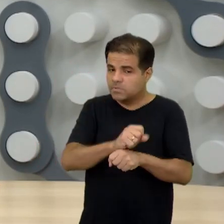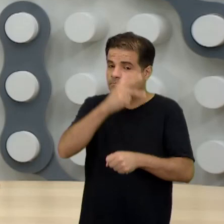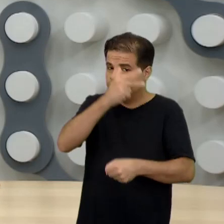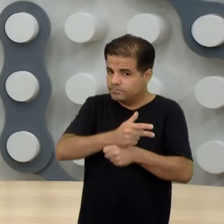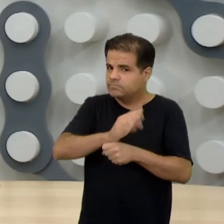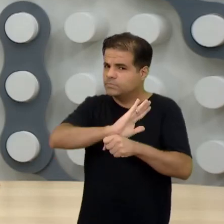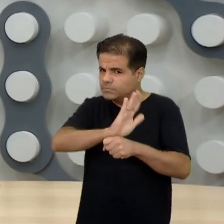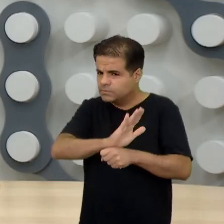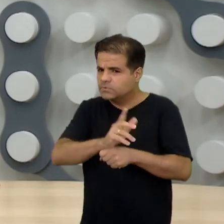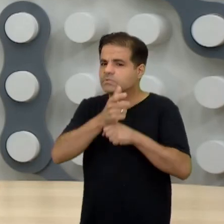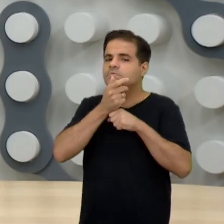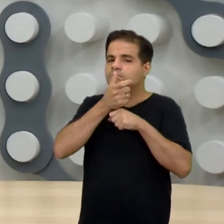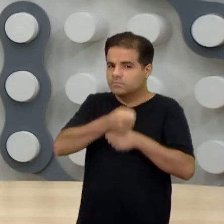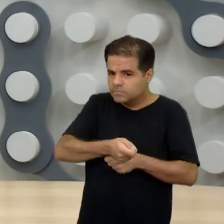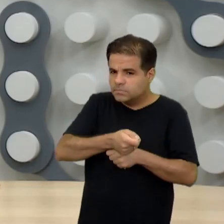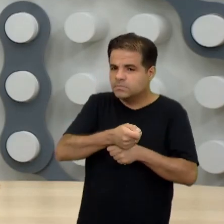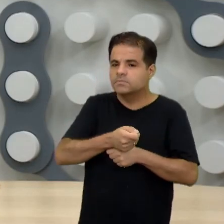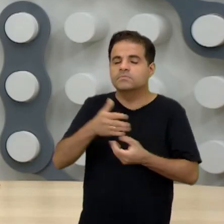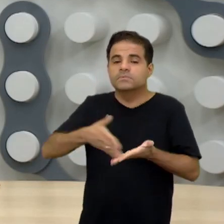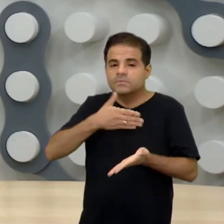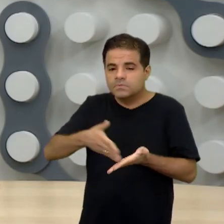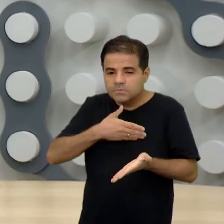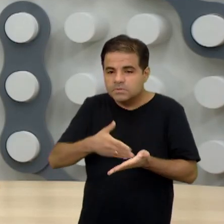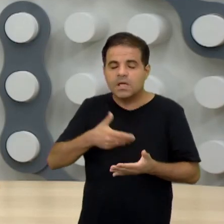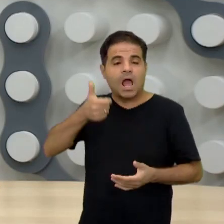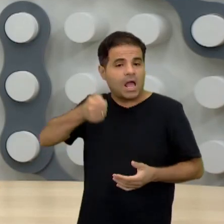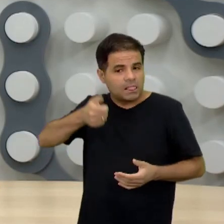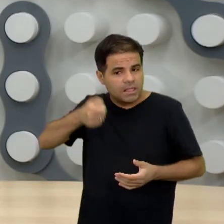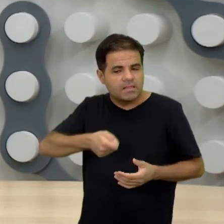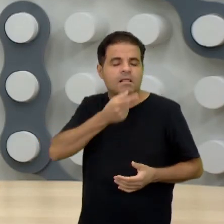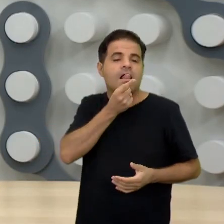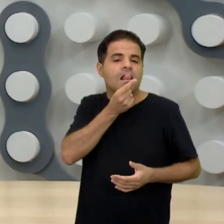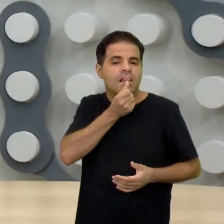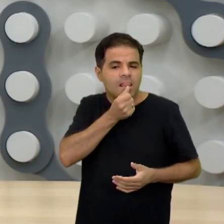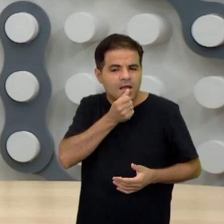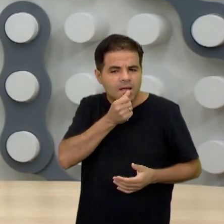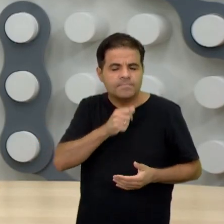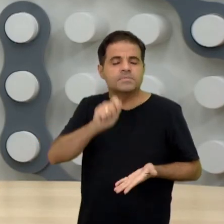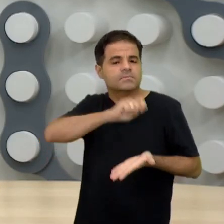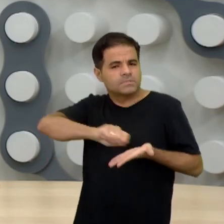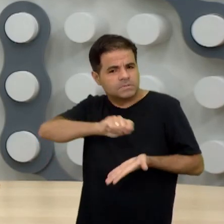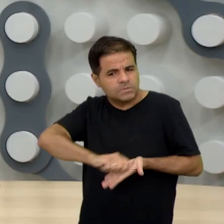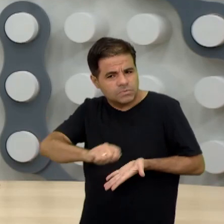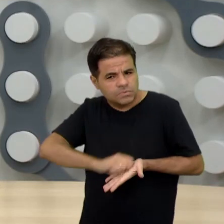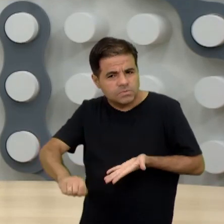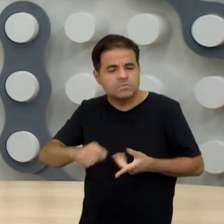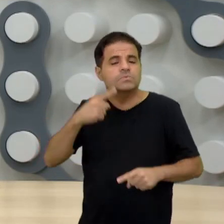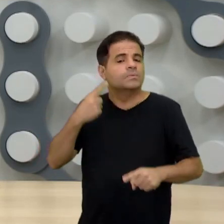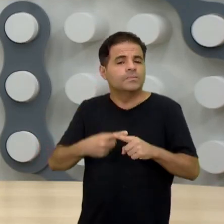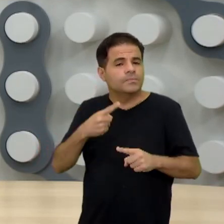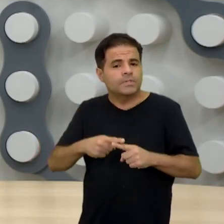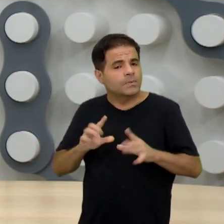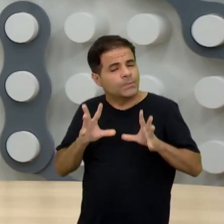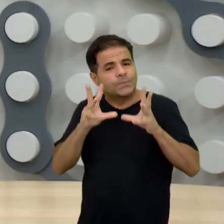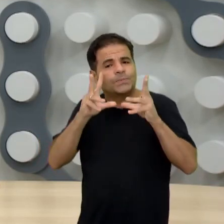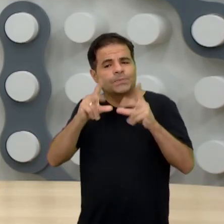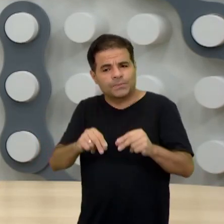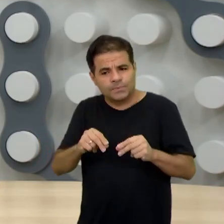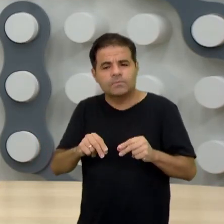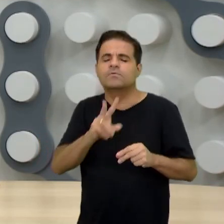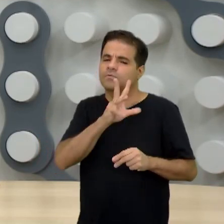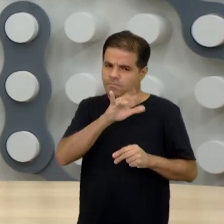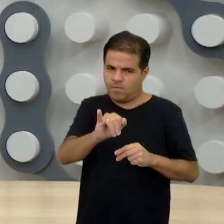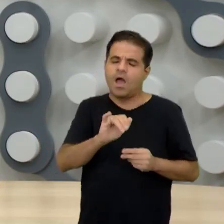seu caderno, sempre ter na mão o caderno, a caneta, o lápis, para você fazer as anotações. Porque tudo isso vai ser